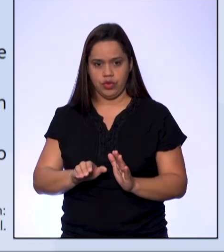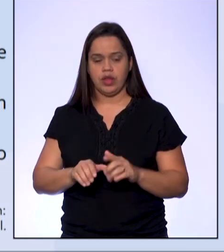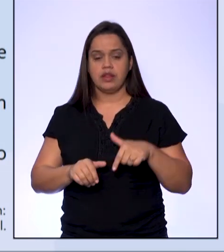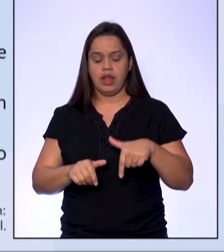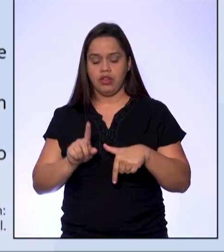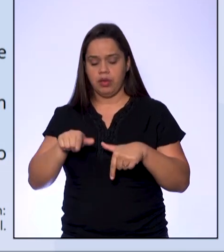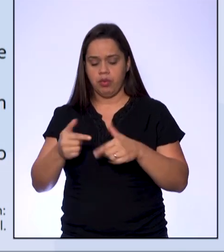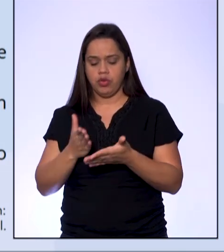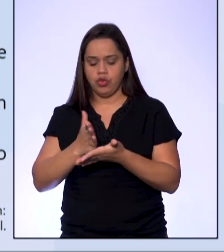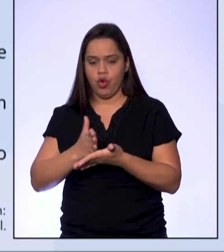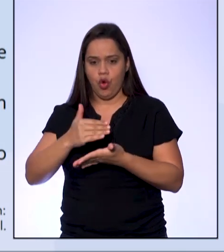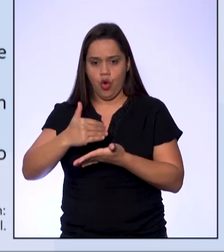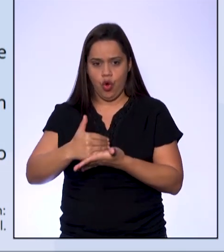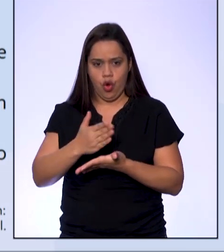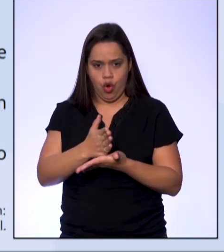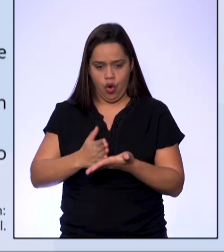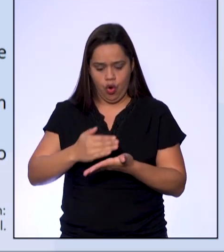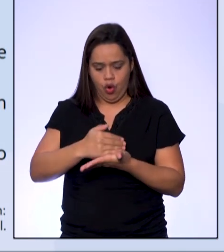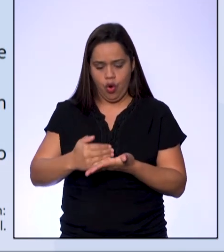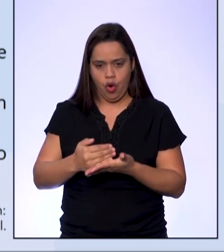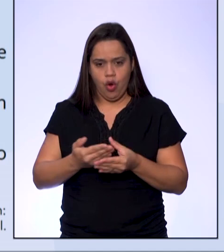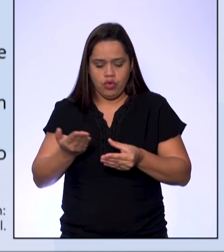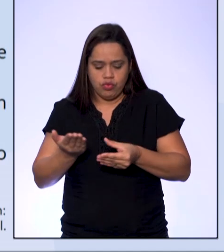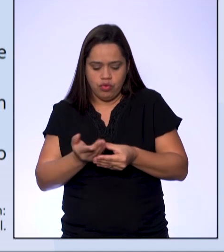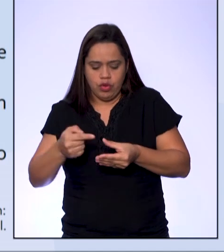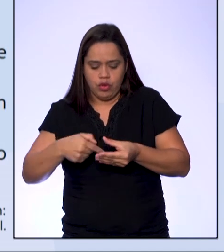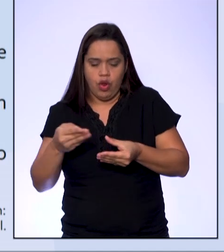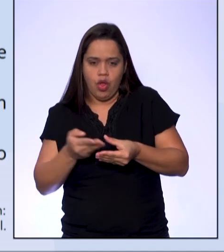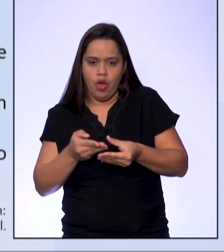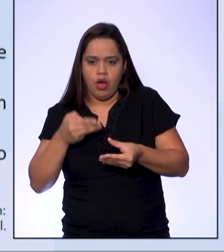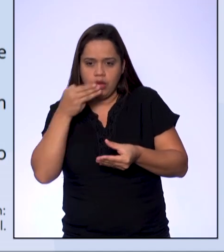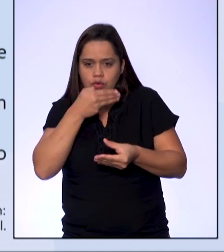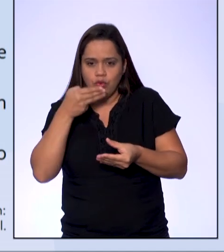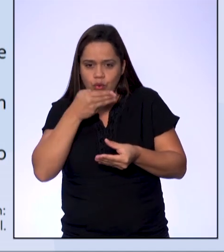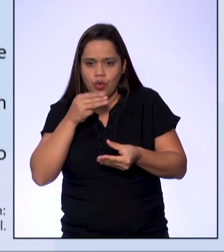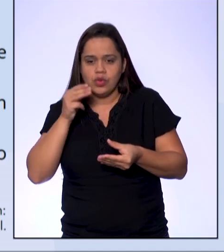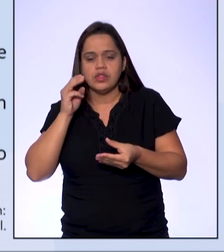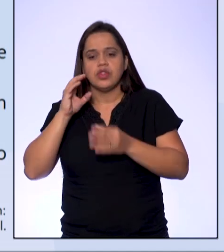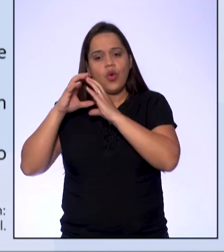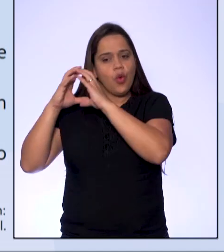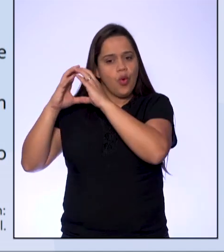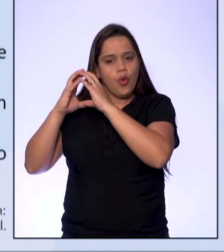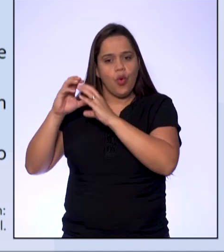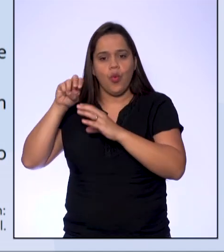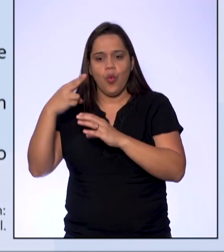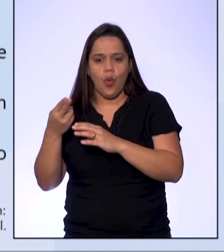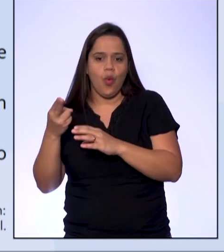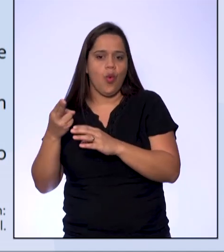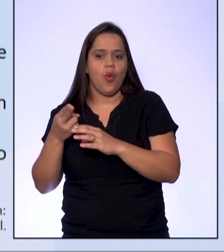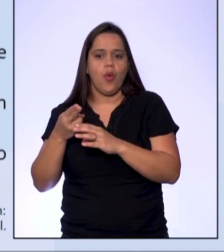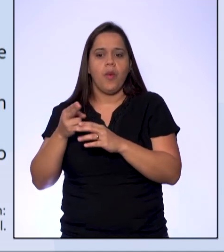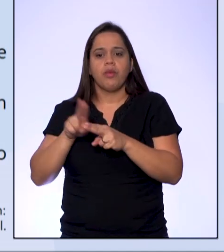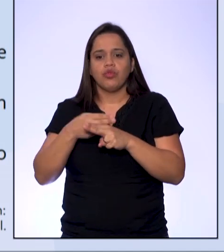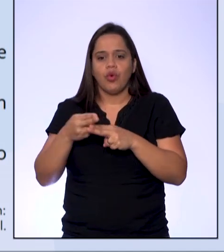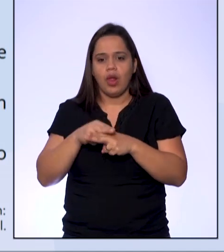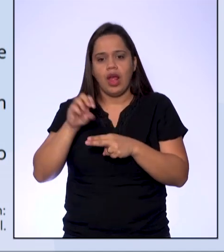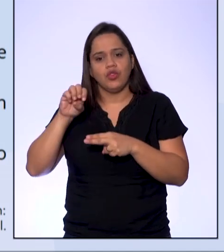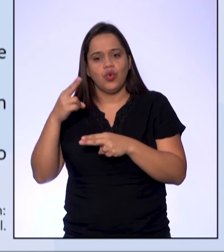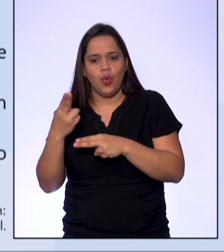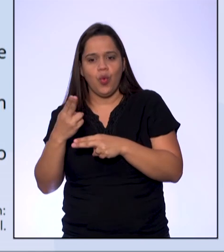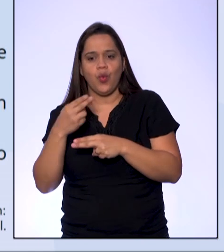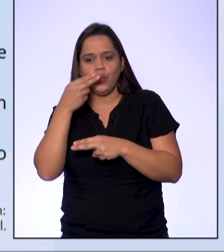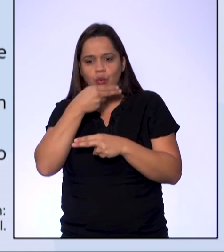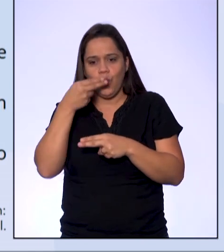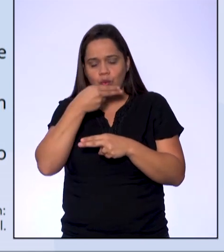ao meio e recheie com beijinho, brigadeiro ou doce de leite. Que delícia. 8. Derreta o